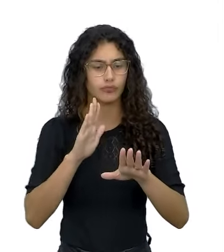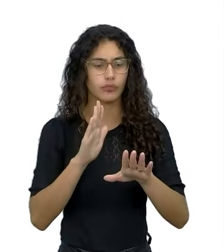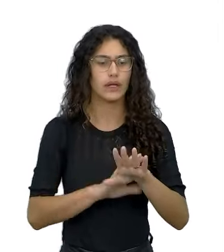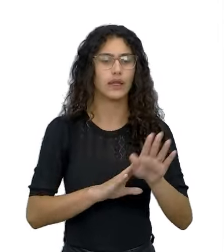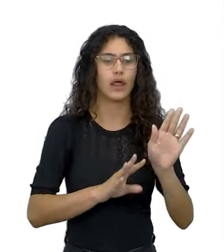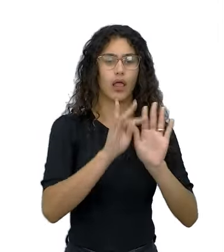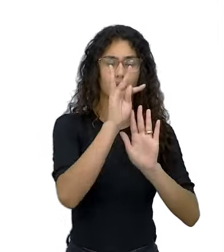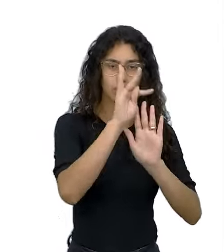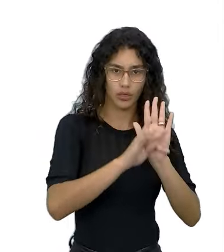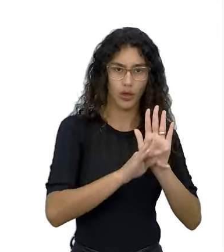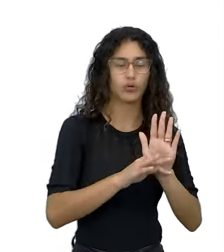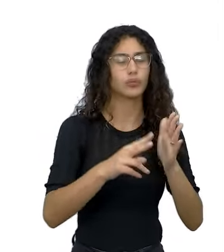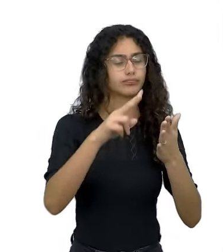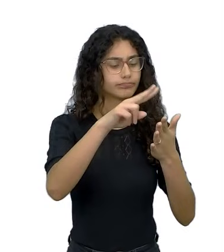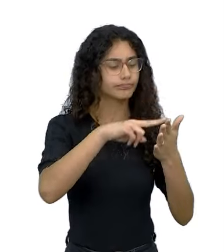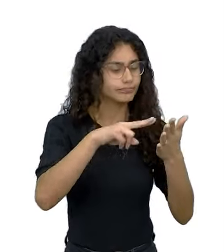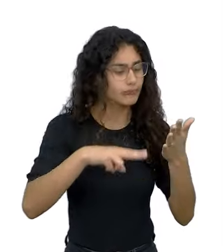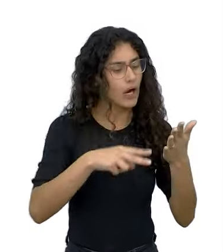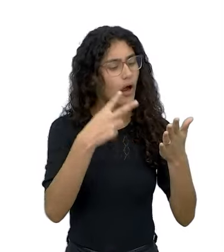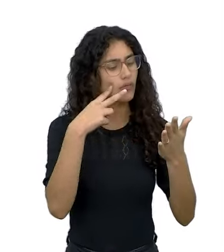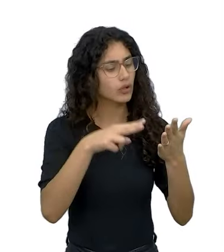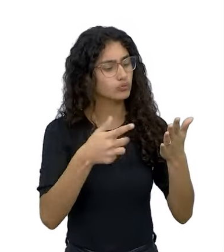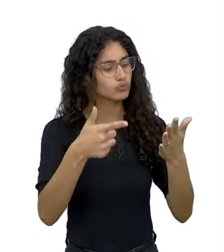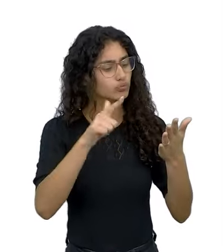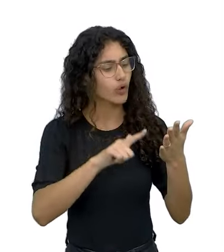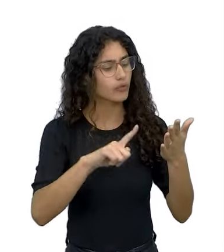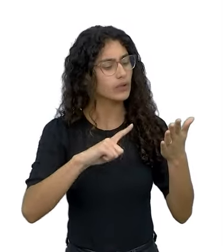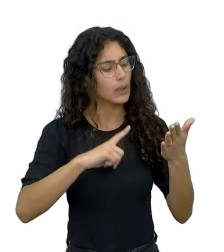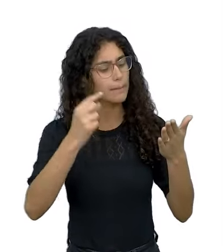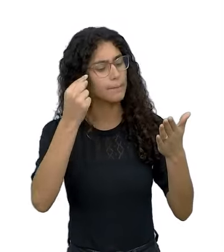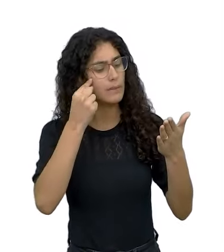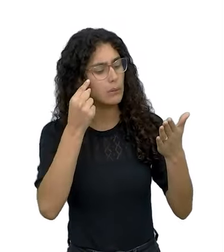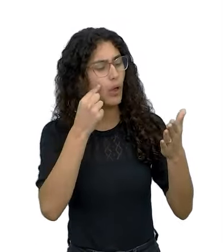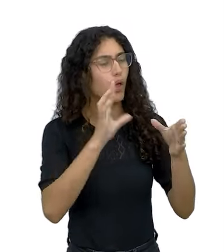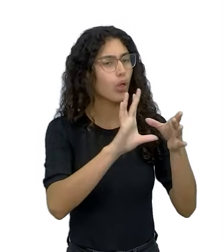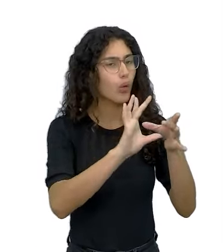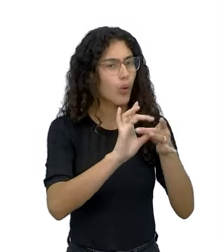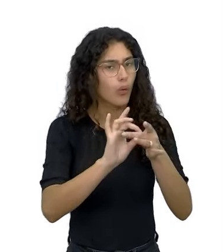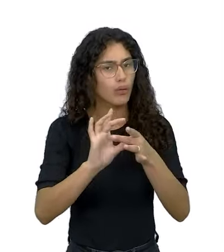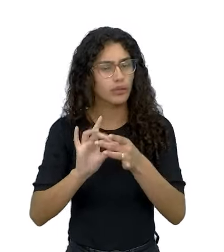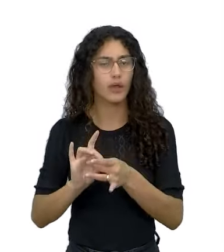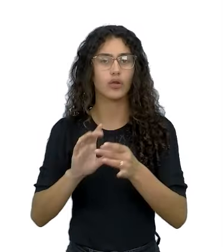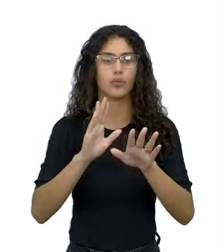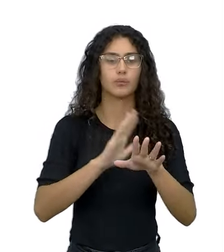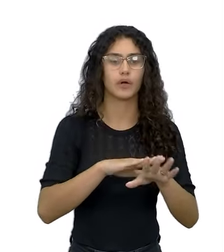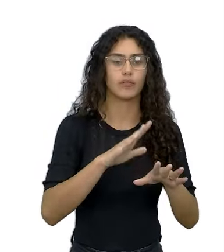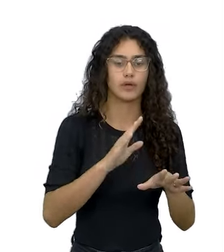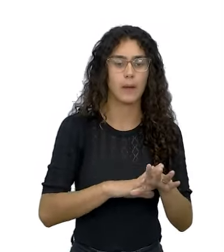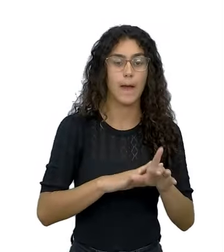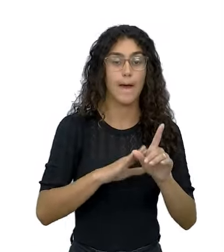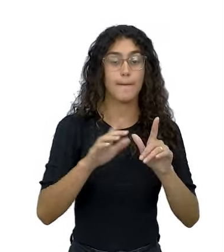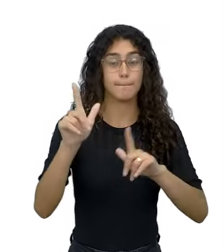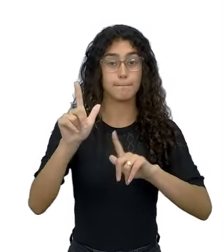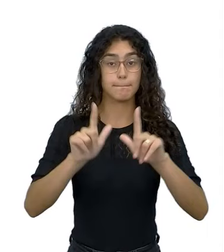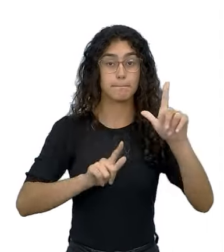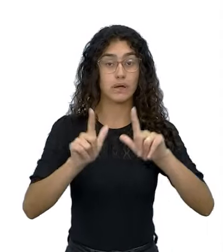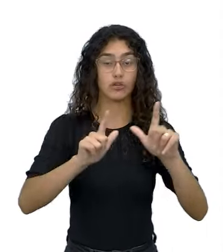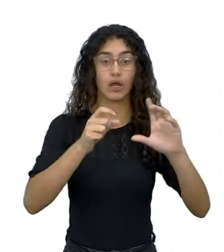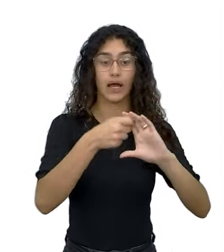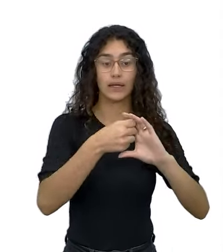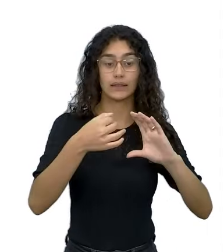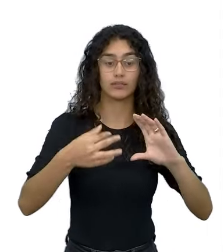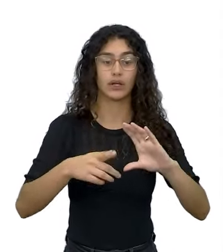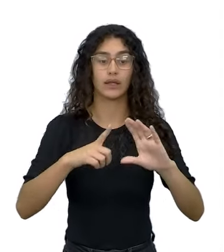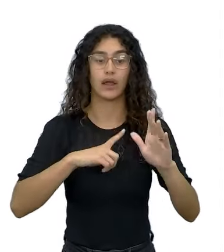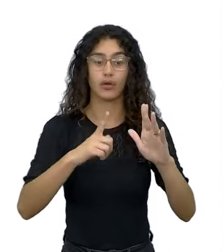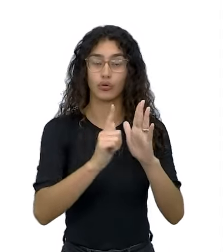texto produzido, tendo em vista a sua adequação ao contexto de produção, a mídia em questão, características